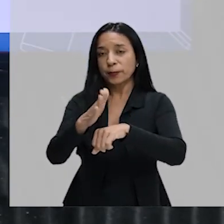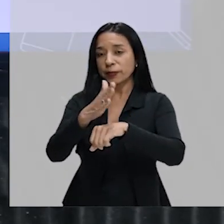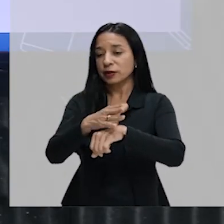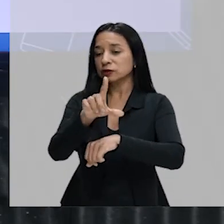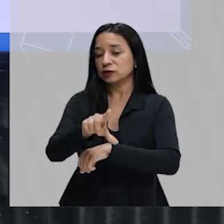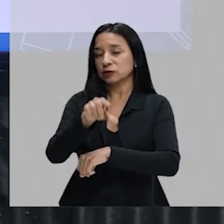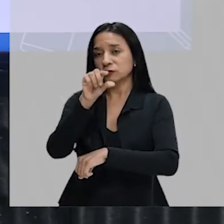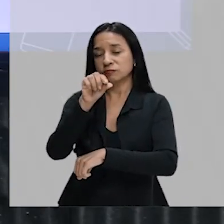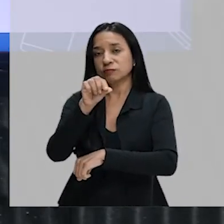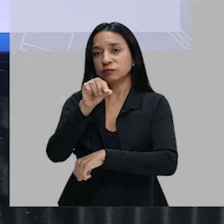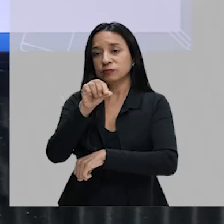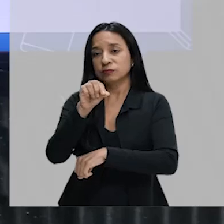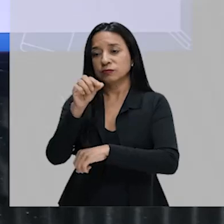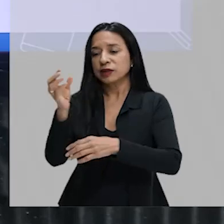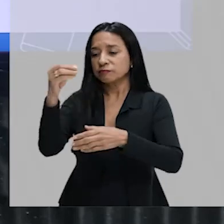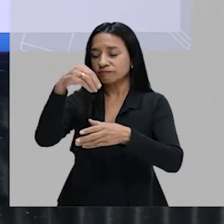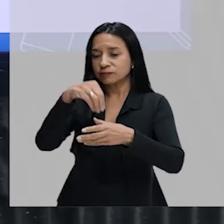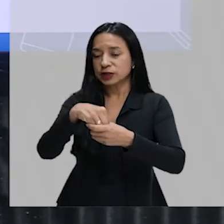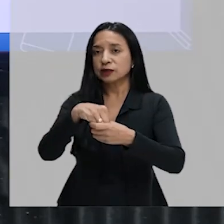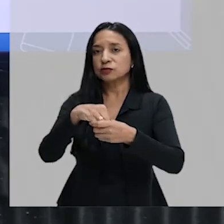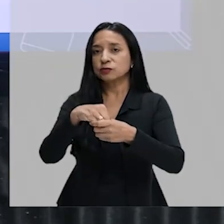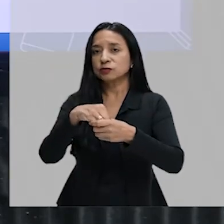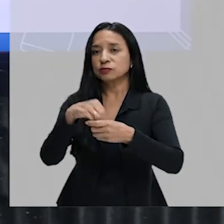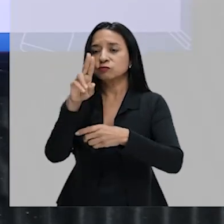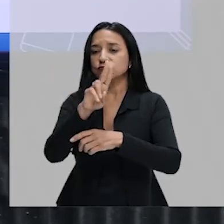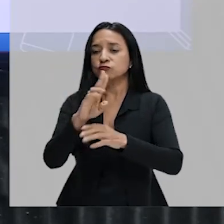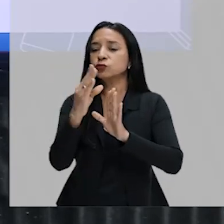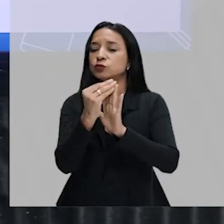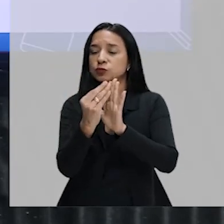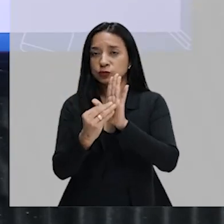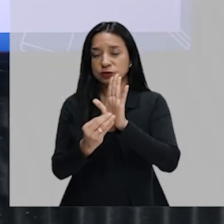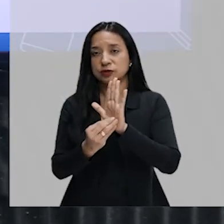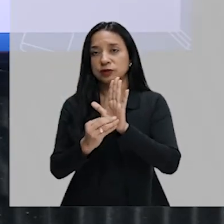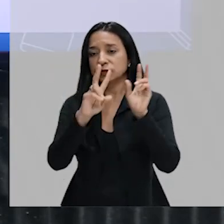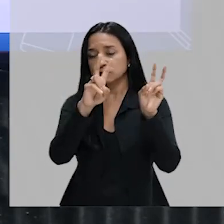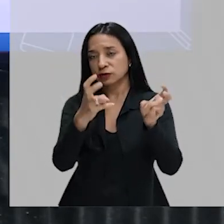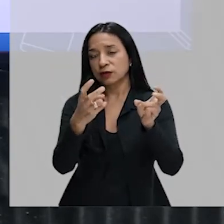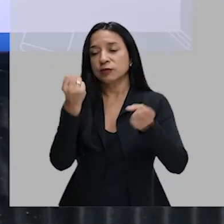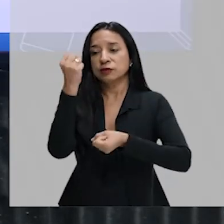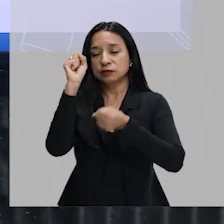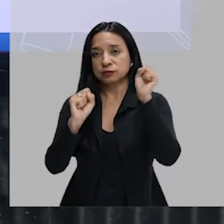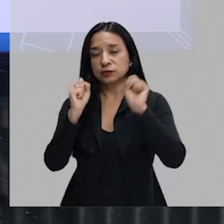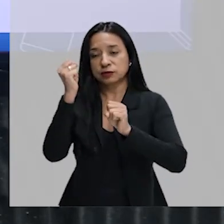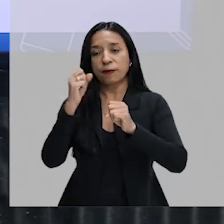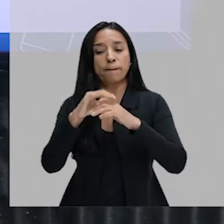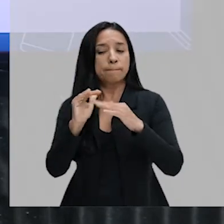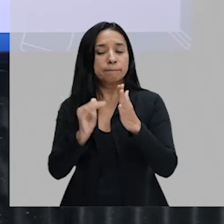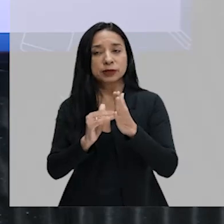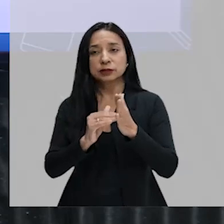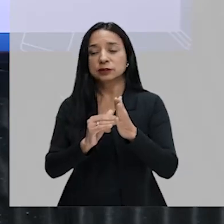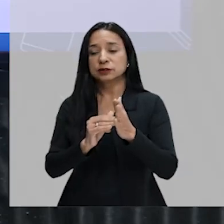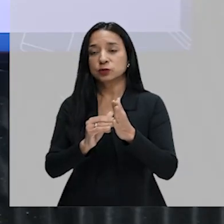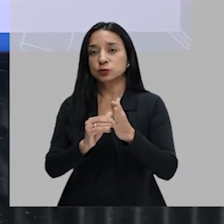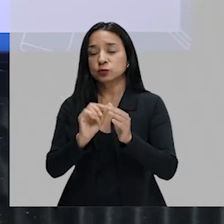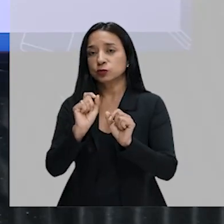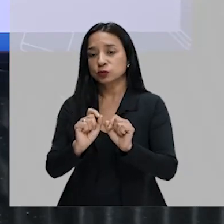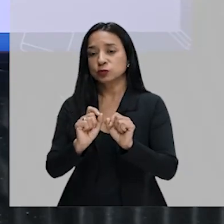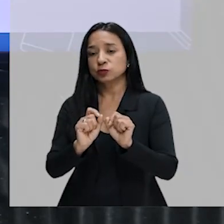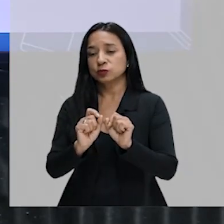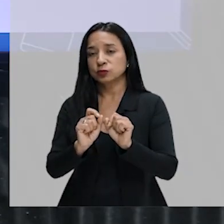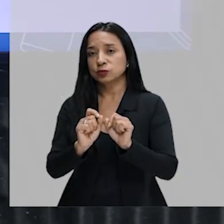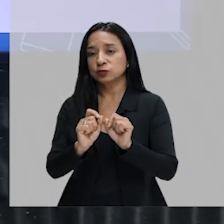canto, do movimento e de situações de encontro em grupo. Tudo isso aqui que está em negrito, mas vamos